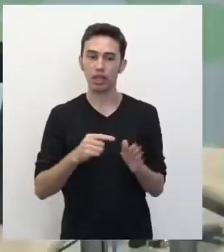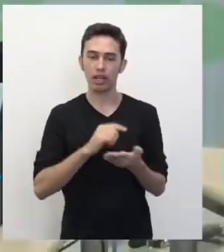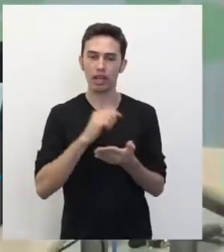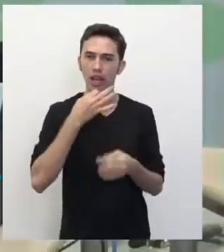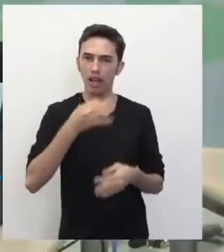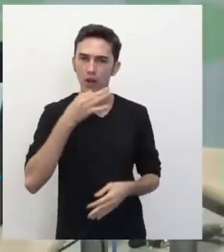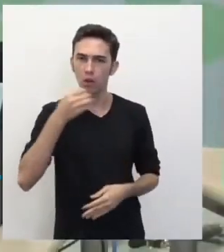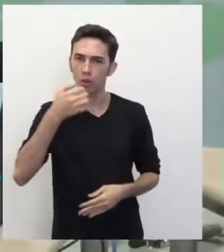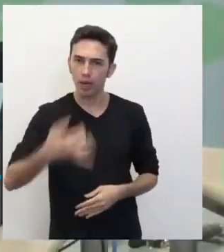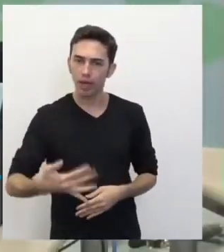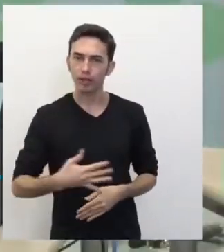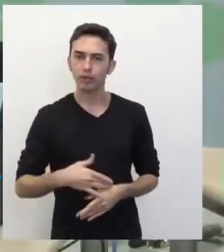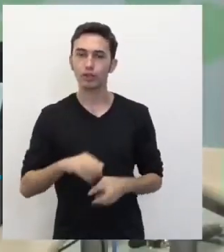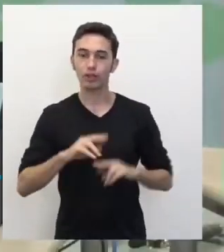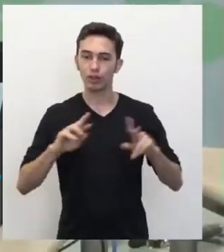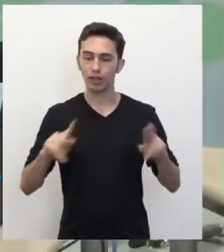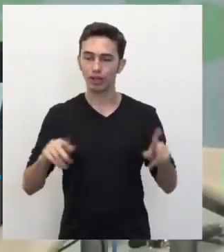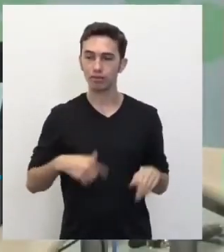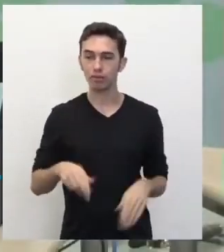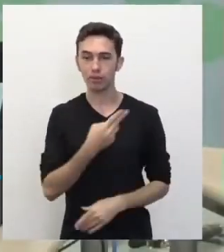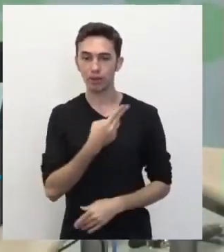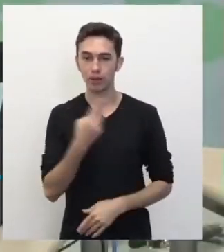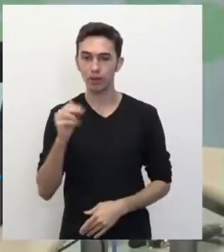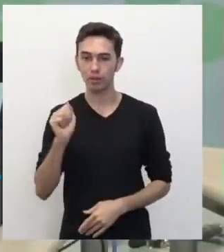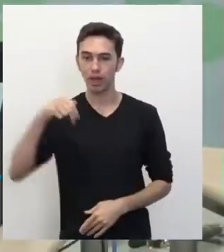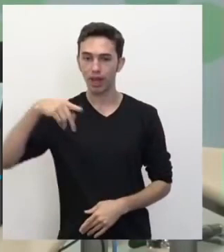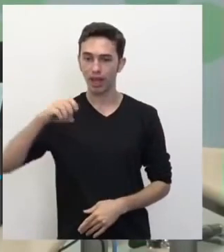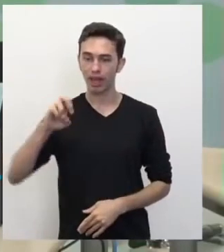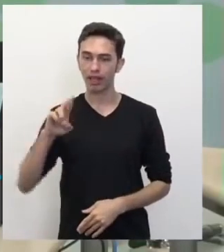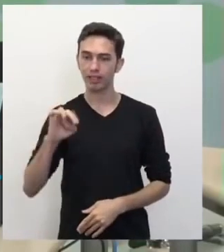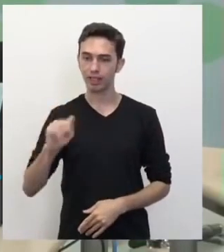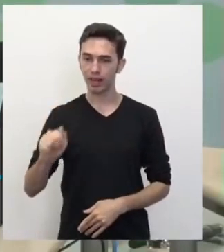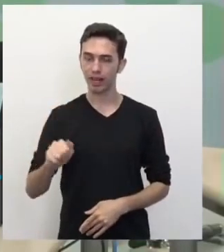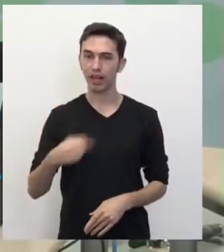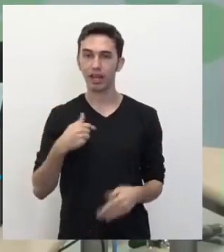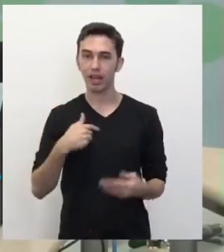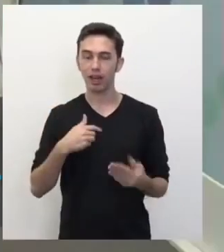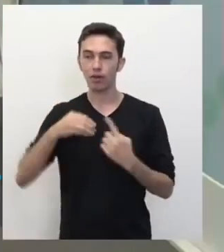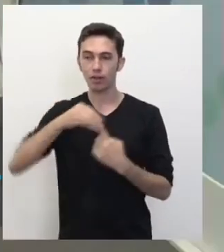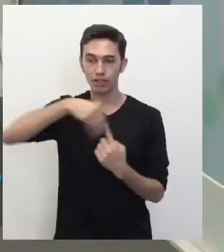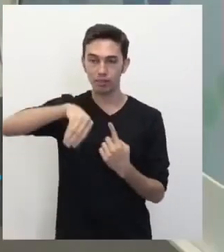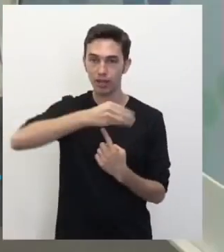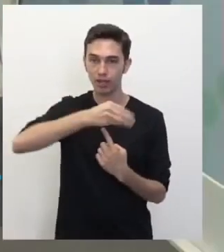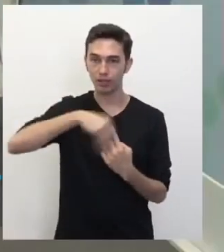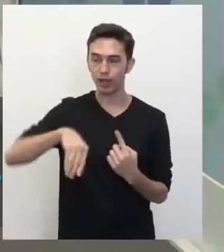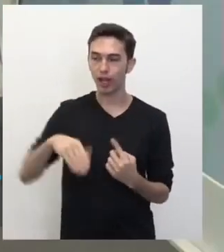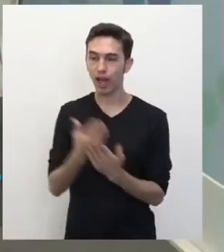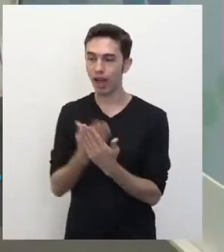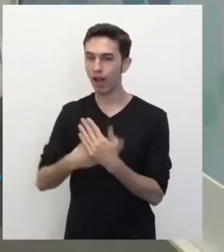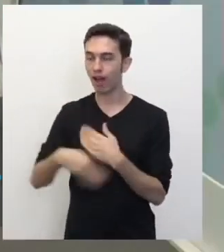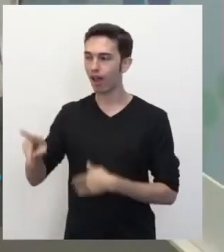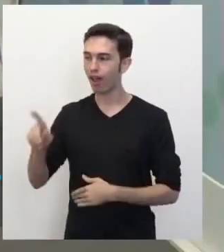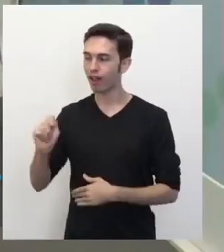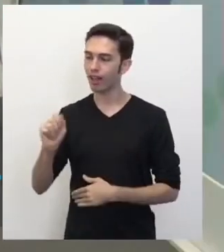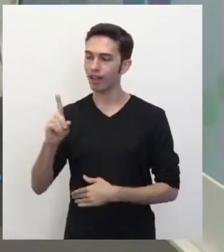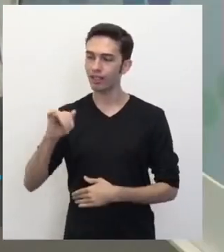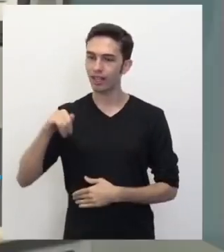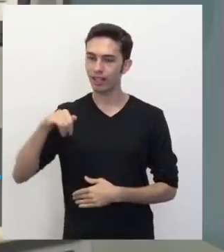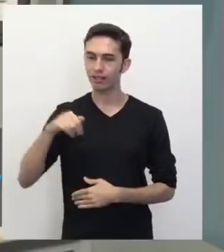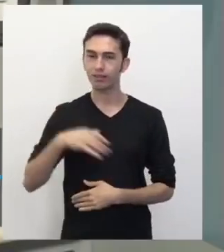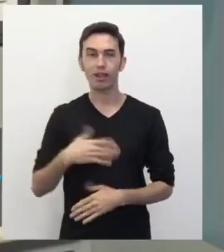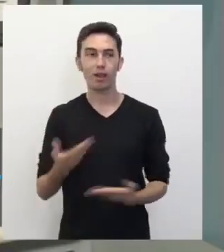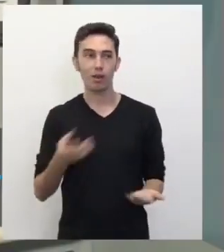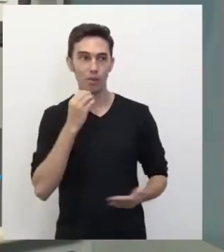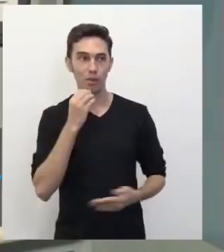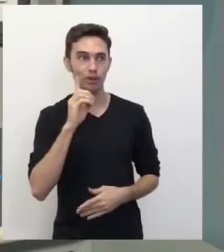argumentativos. Eu sou a professora Andréia e eu vou mediar a aula da professora Dani. Bom dia, Dani. Tudo bom? Bom dia, Déia. Bom dia, professores e